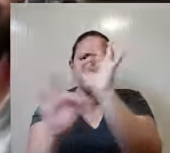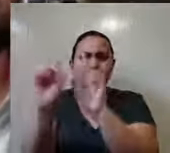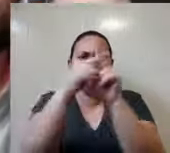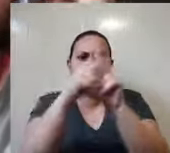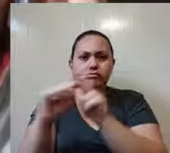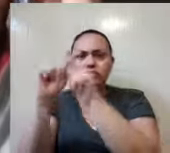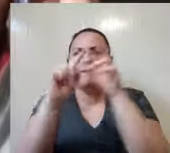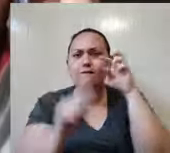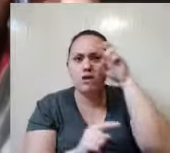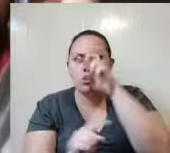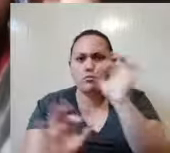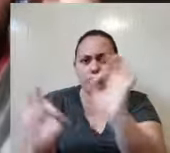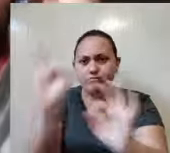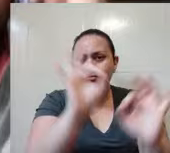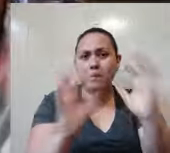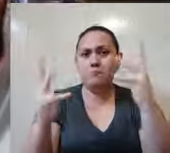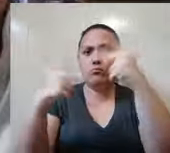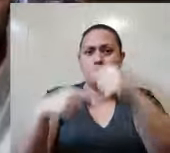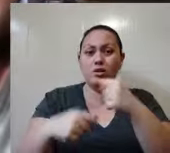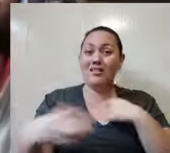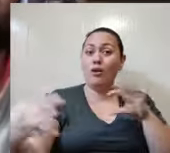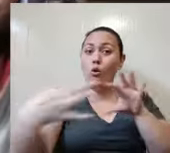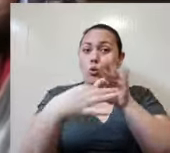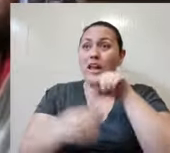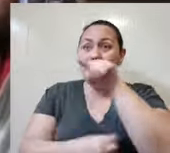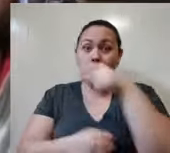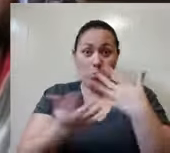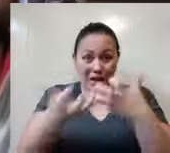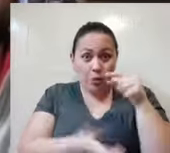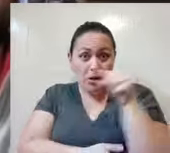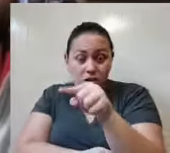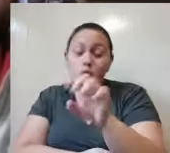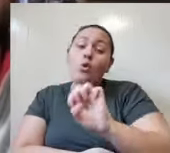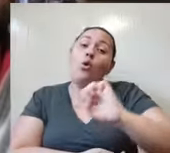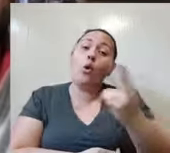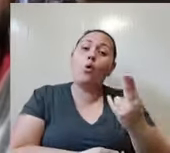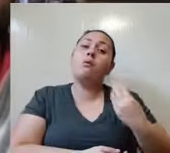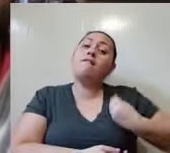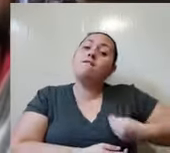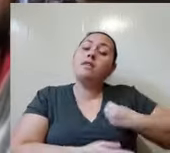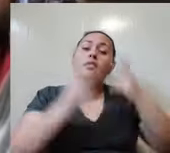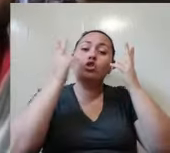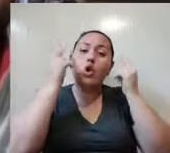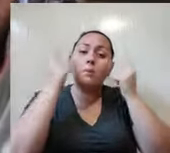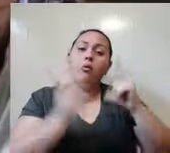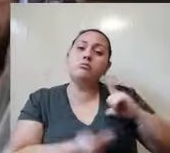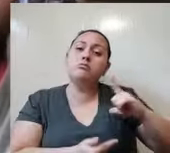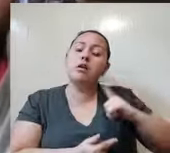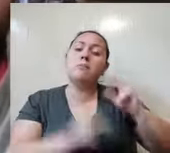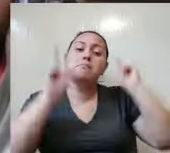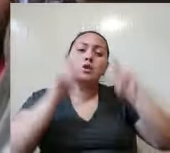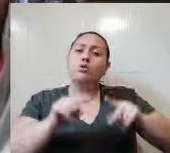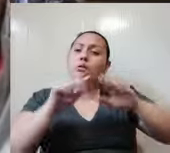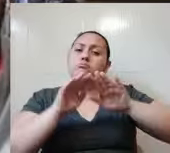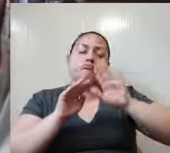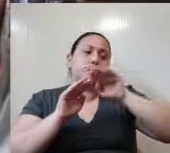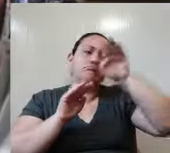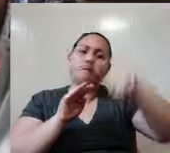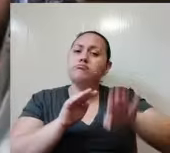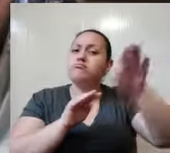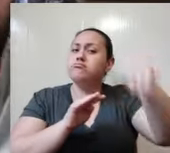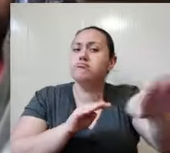uma edição, ou, bom, da vida, né, da pessoa, com seus altos e baixos, com suas coisas boas e ruins.